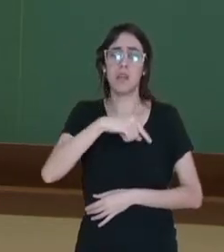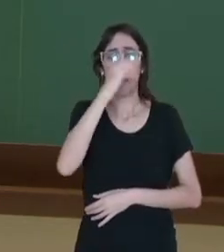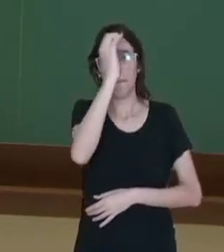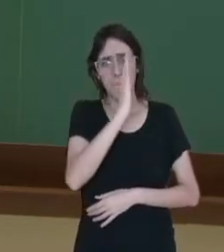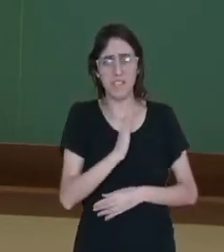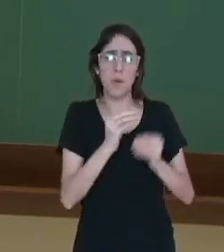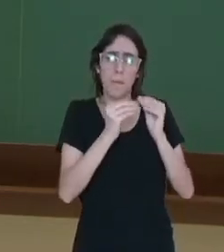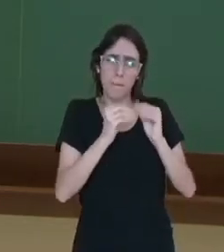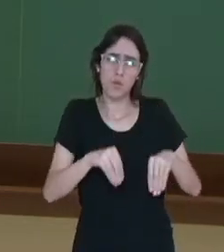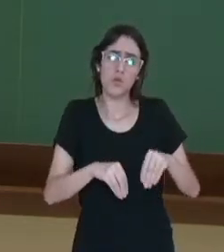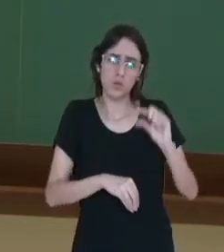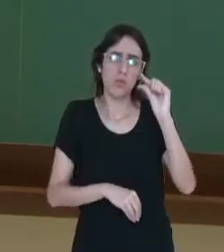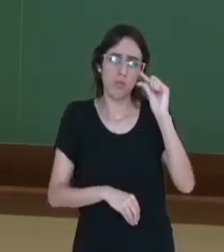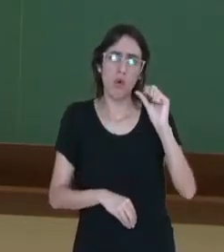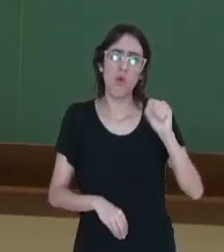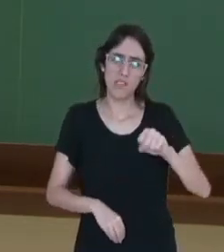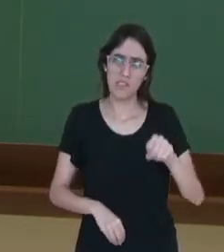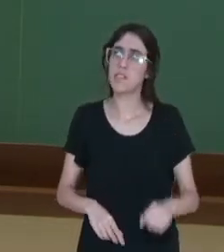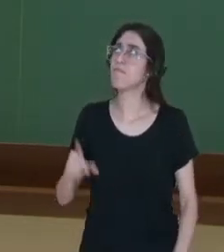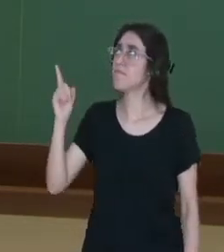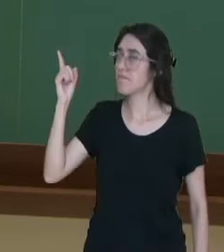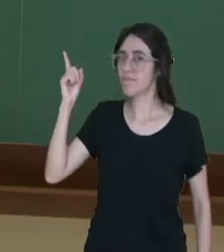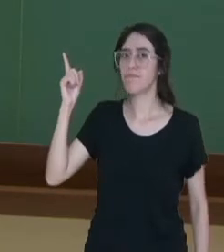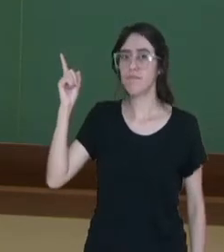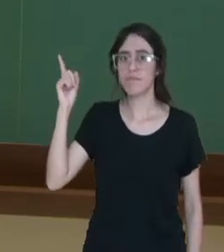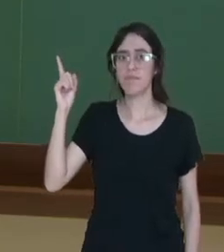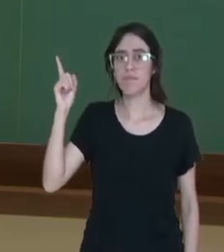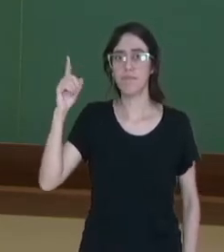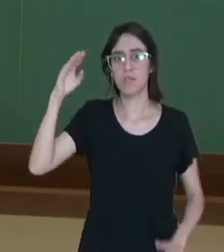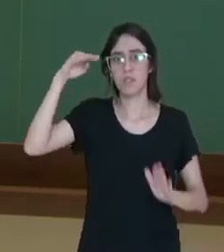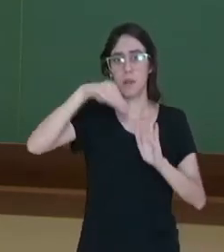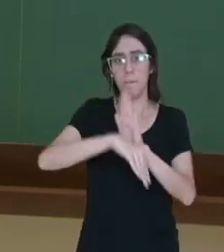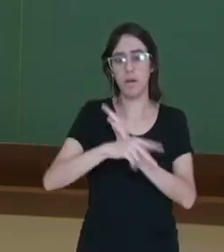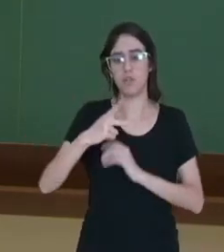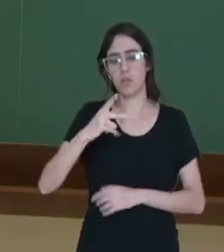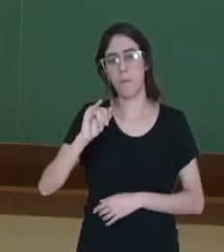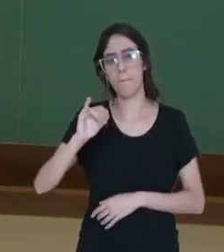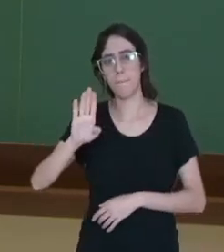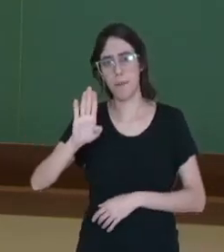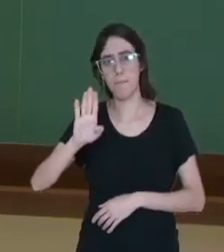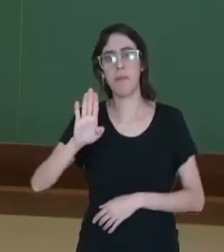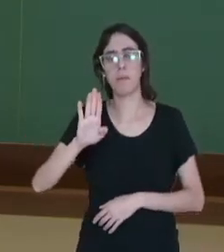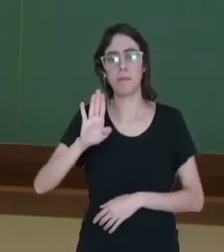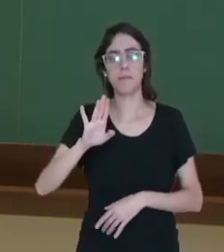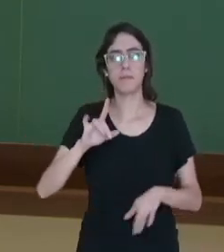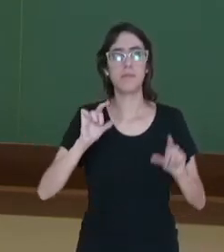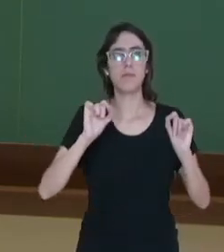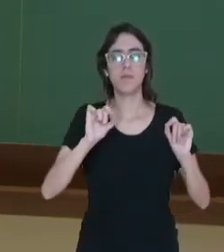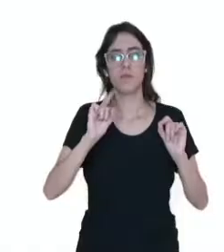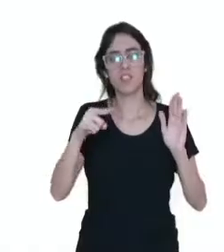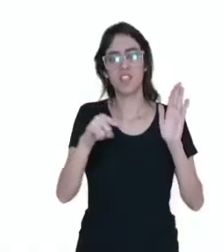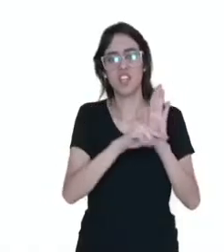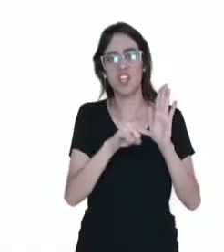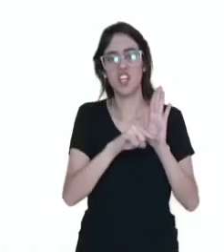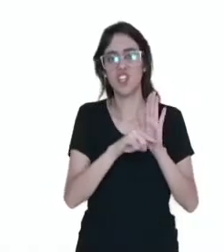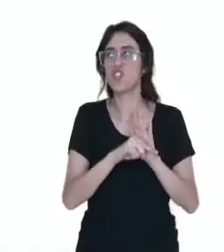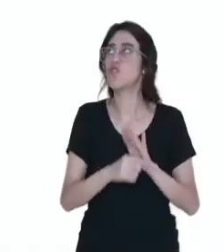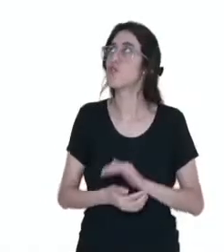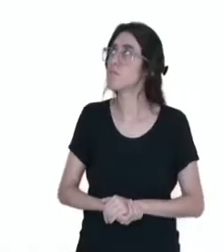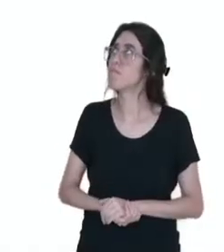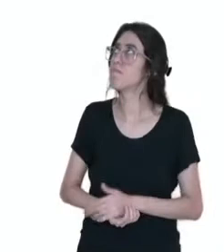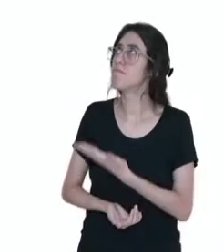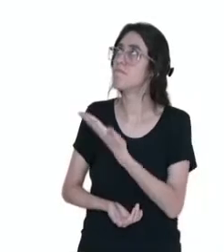sociedade, mas atingiu e impactou aí no baixo crescimento do PIB, no caso, num crescimento negativo do PIB do